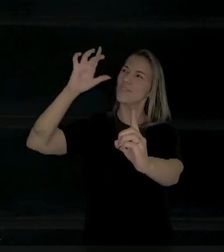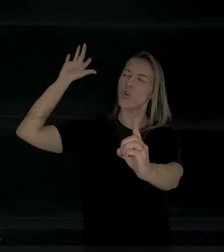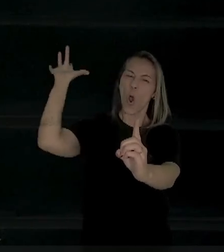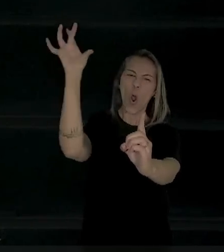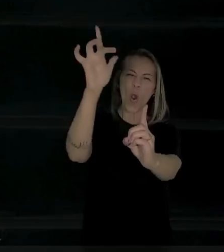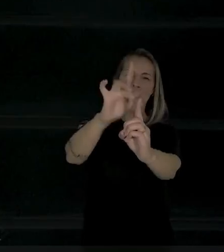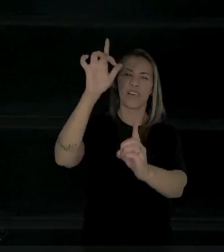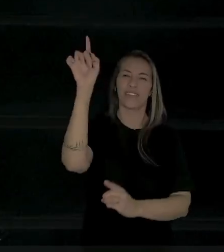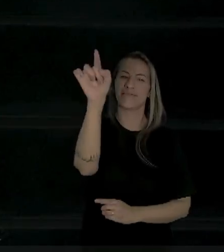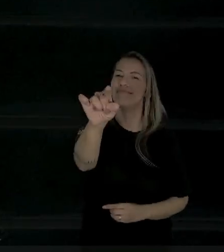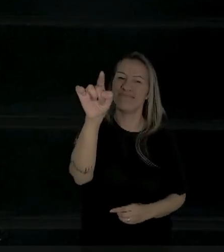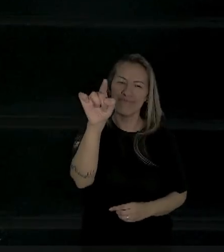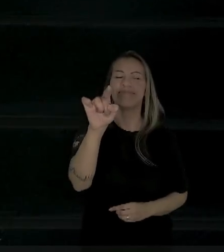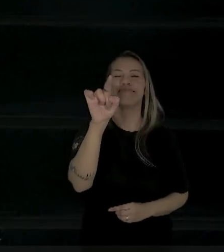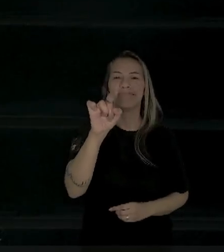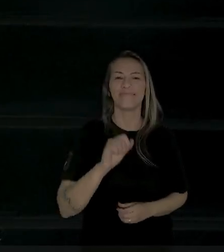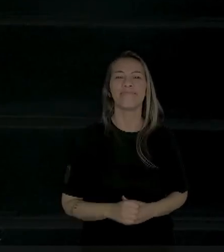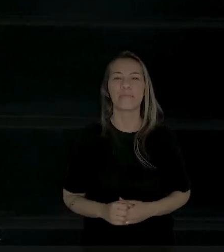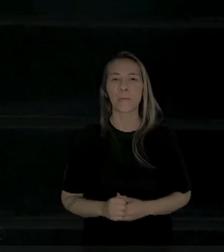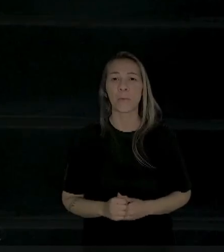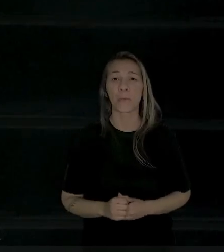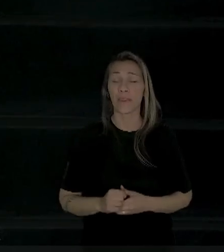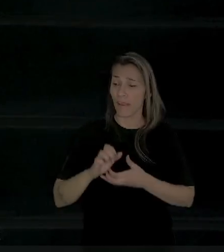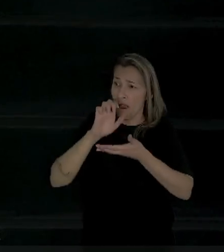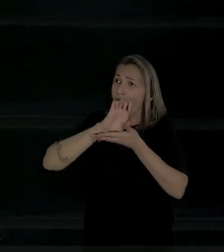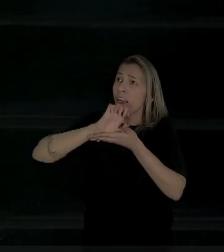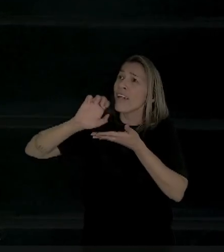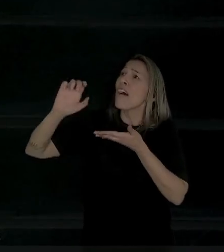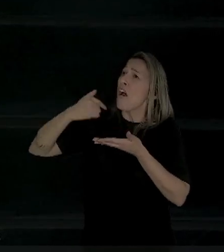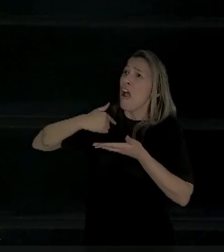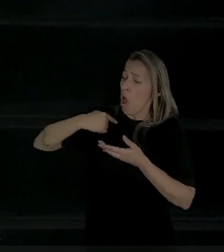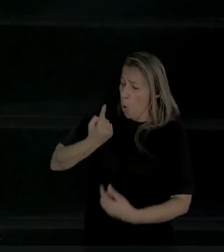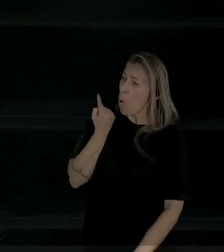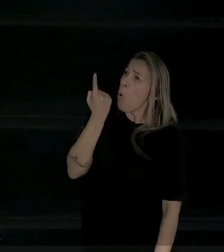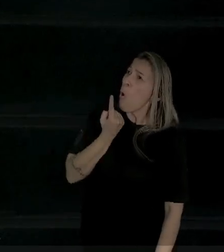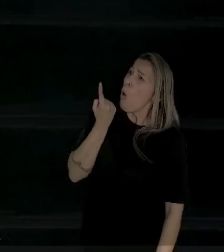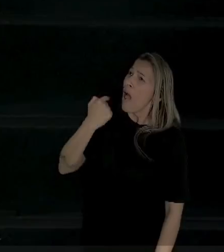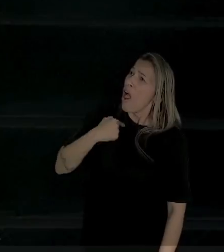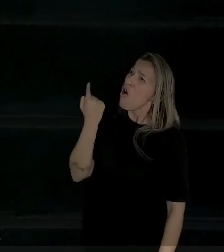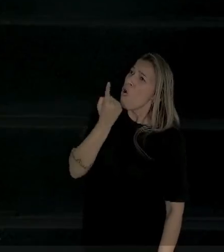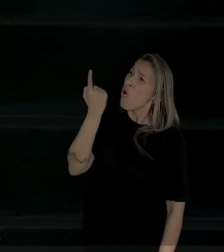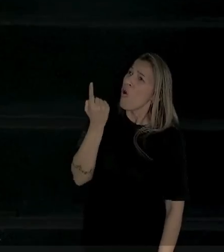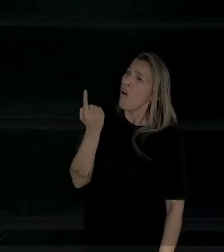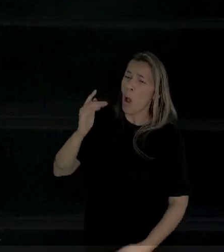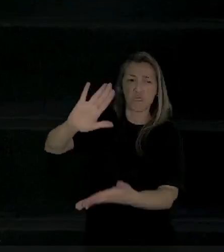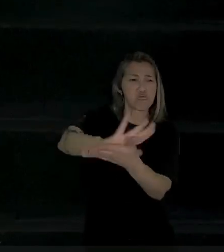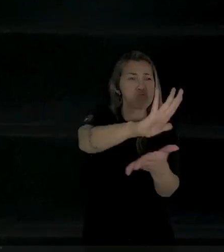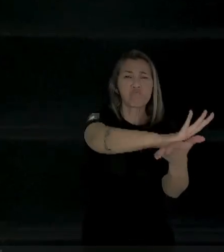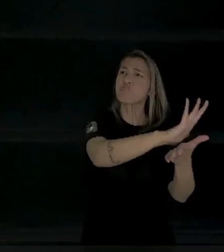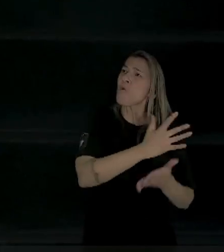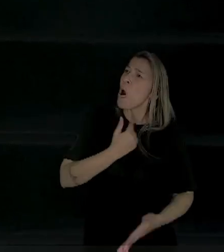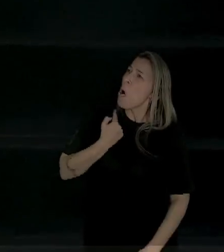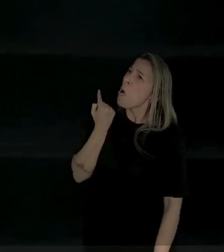A Bíblia diz que Elias disse: só ficou eu. Sabe o que Deus fala para ele? Tolo, tem mais 7 mil que não se